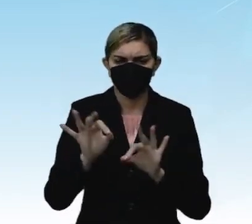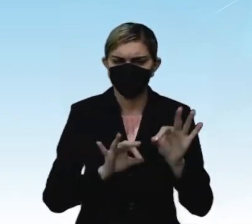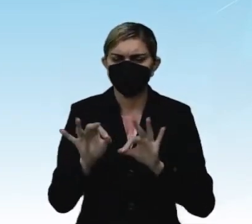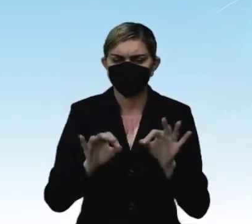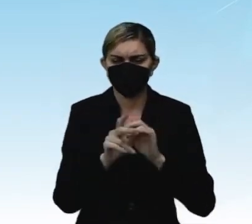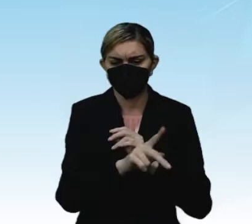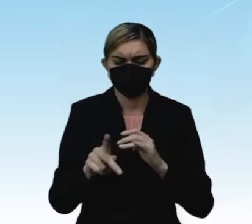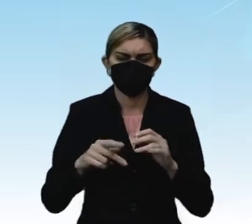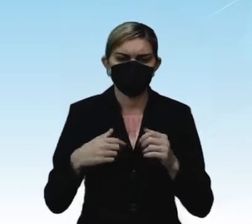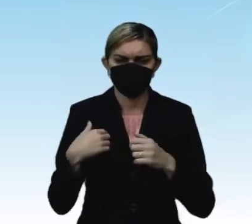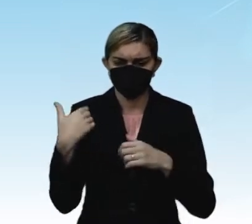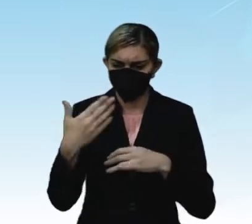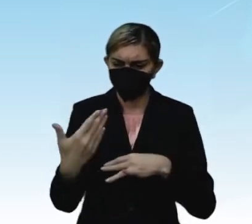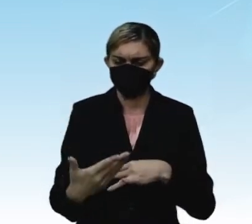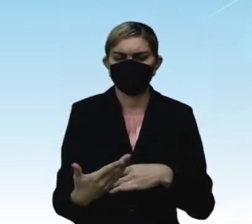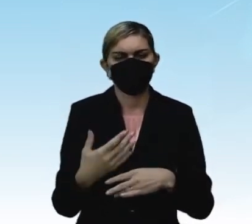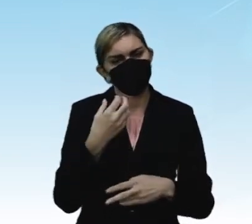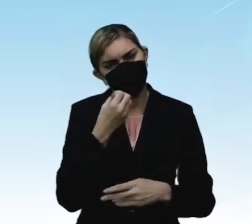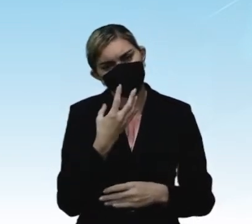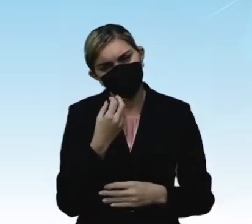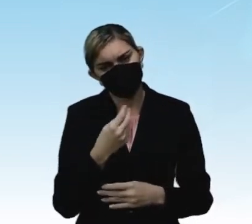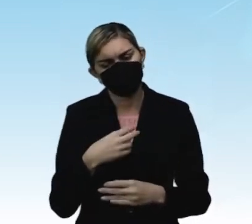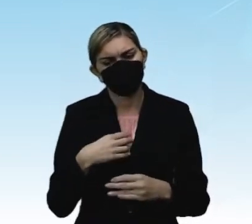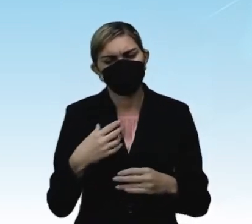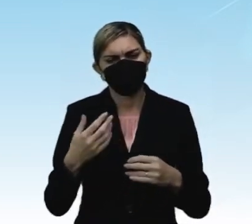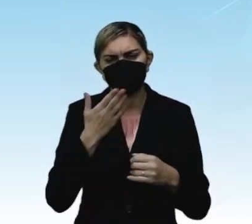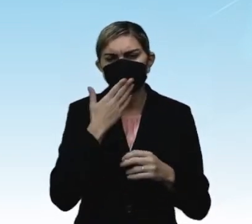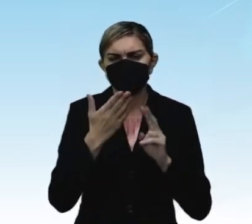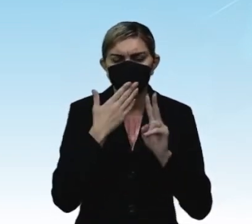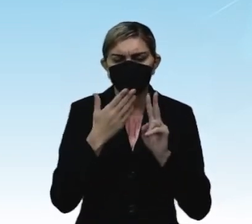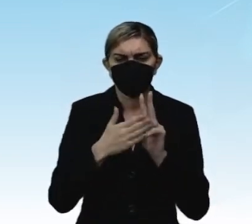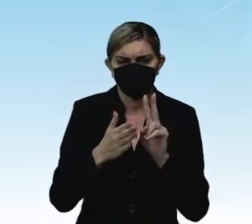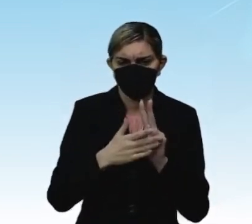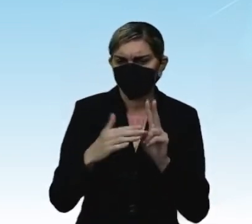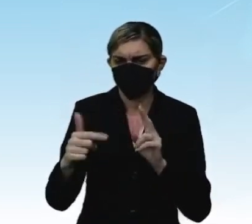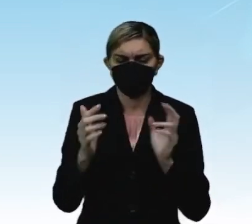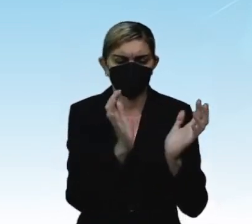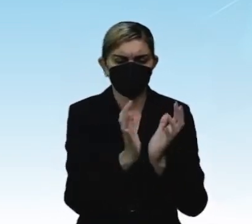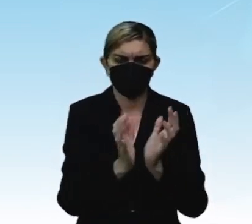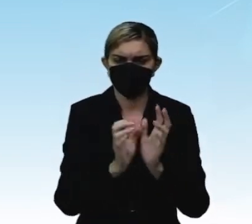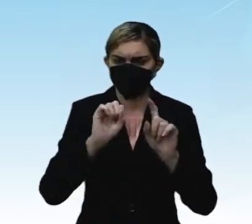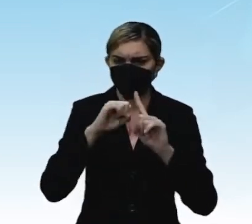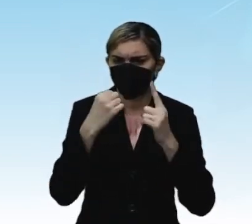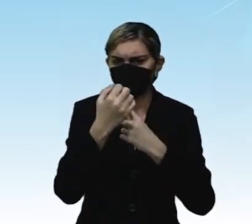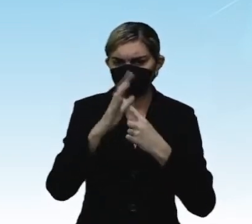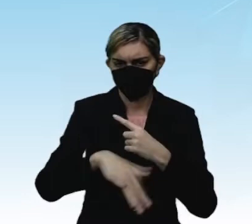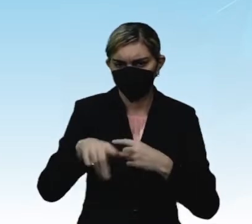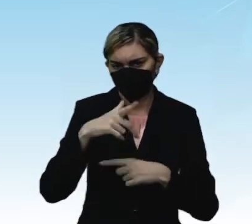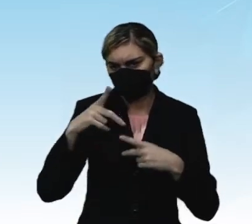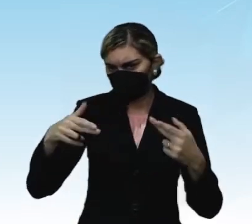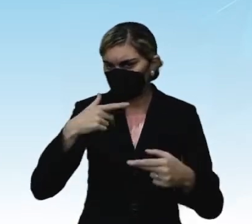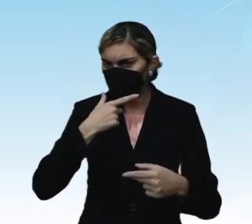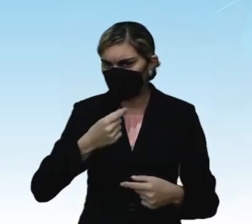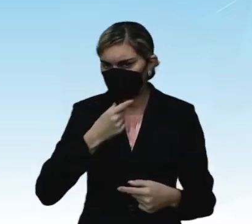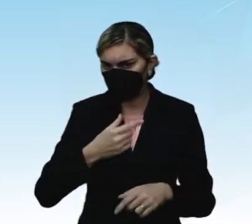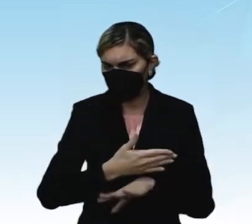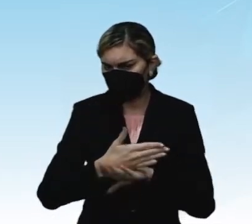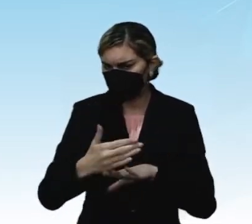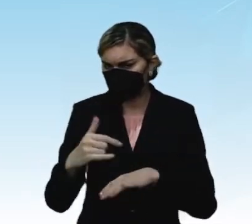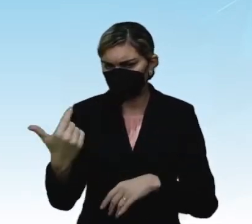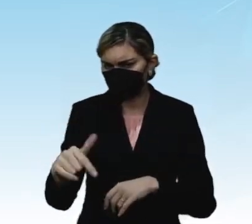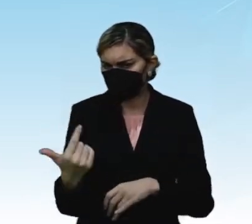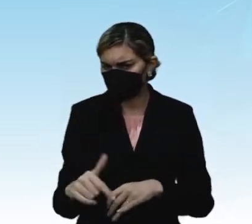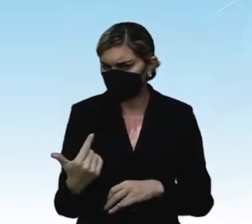nessa época? Bom, entre os indígenas, ele não há classes sociais como a do homem branco. Até hoje, não há